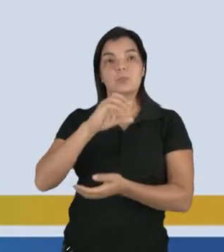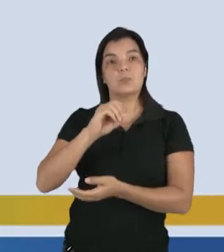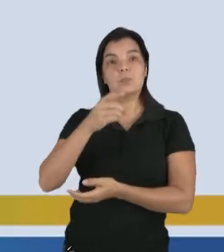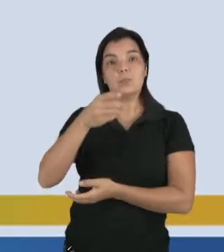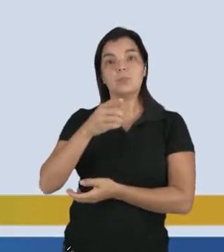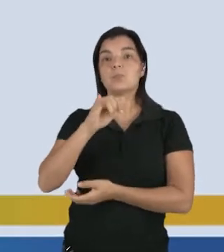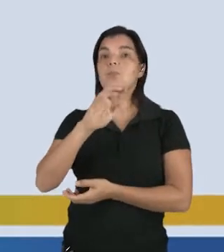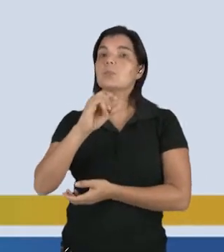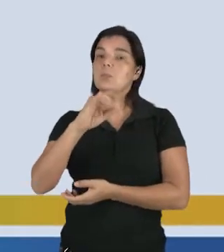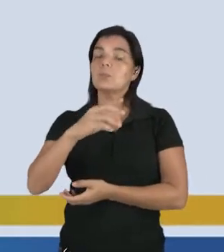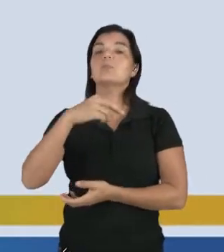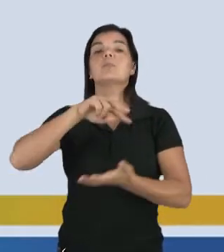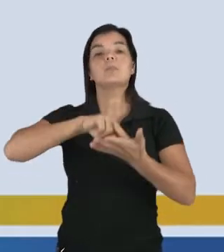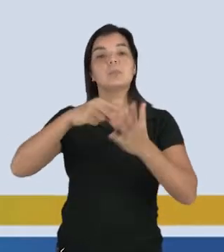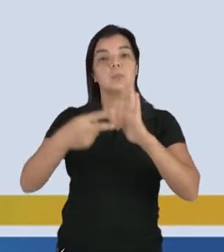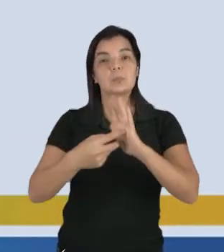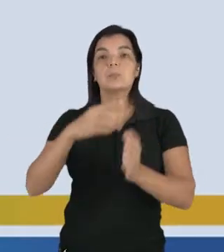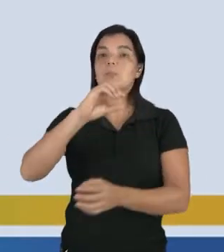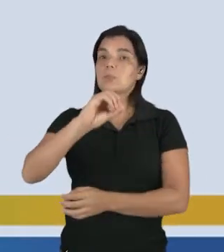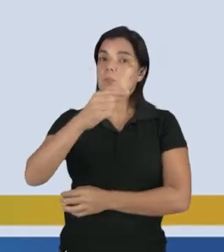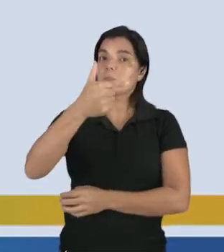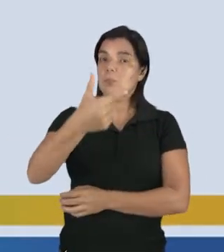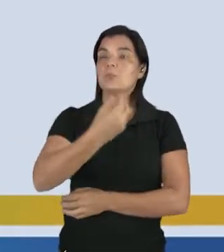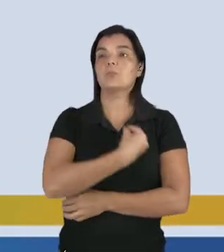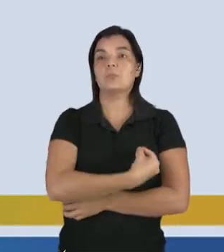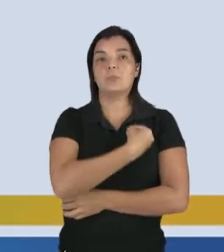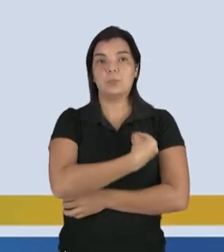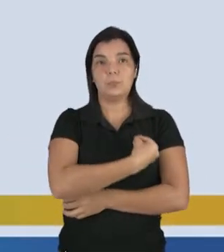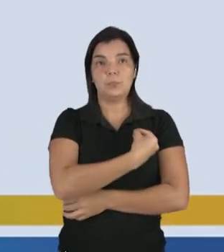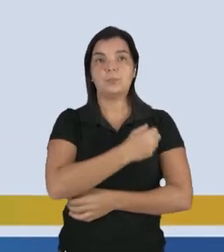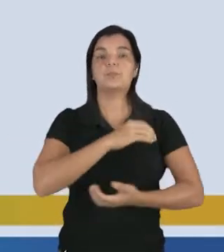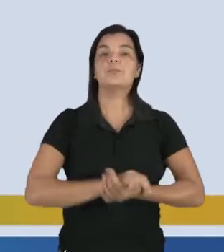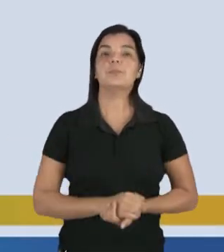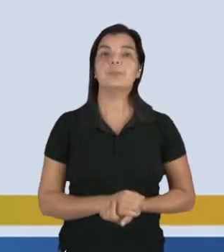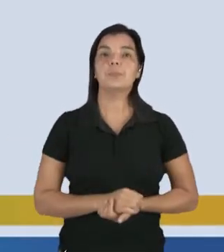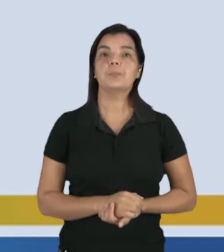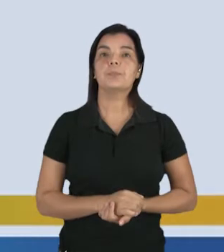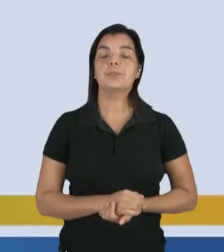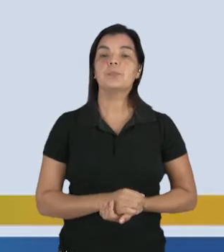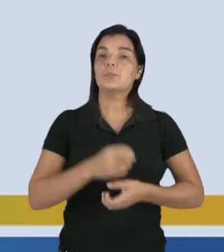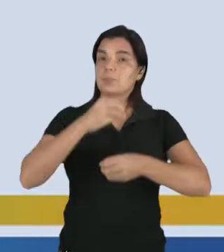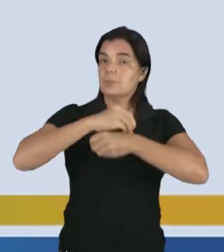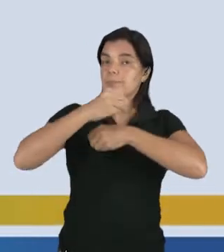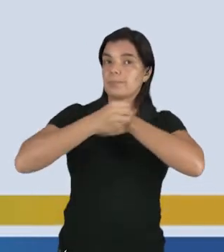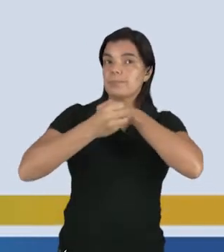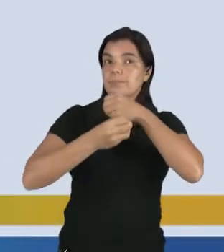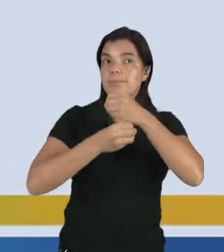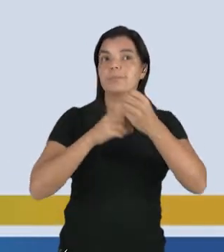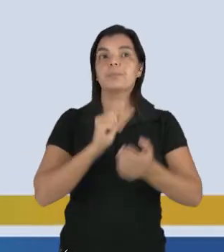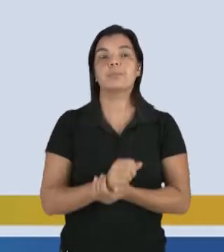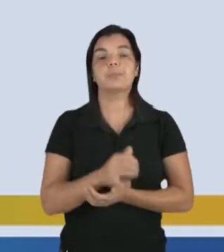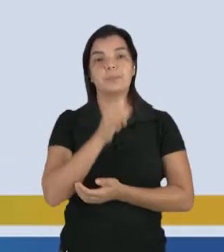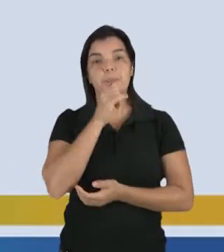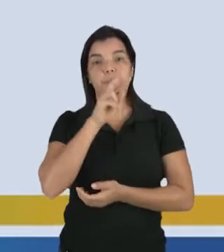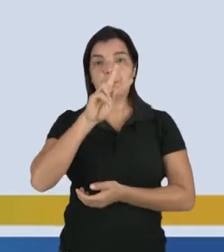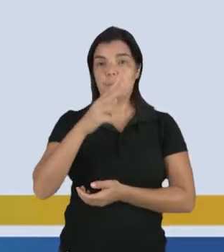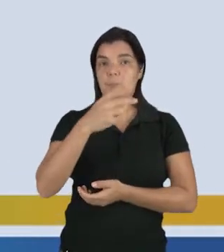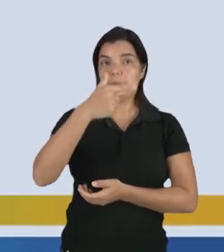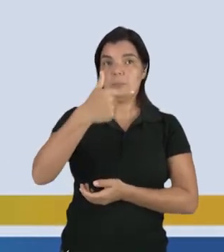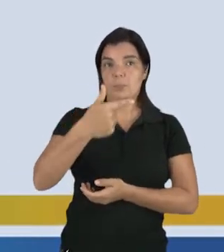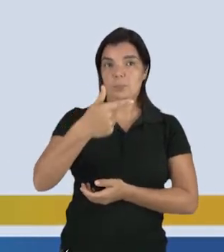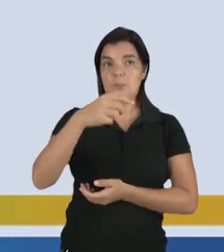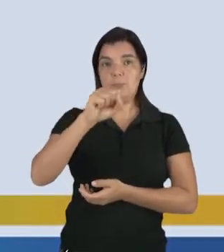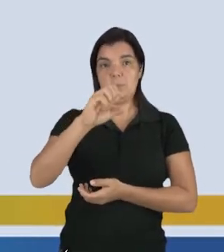um oxiácido, significa que tem a presença do oxigênio em sua molécula. Então, nós temos